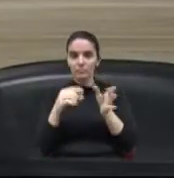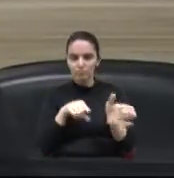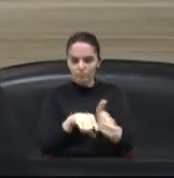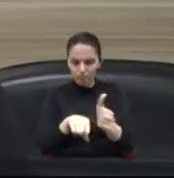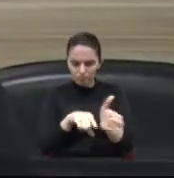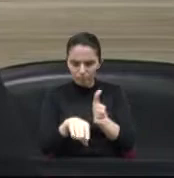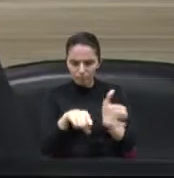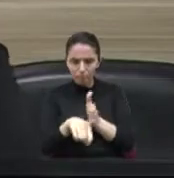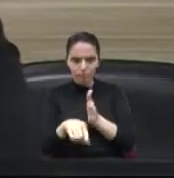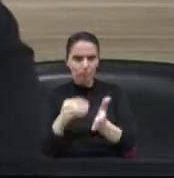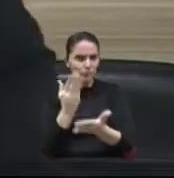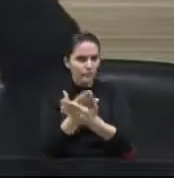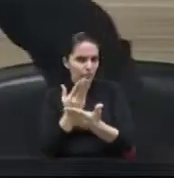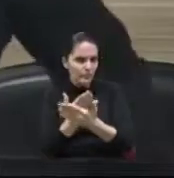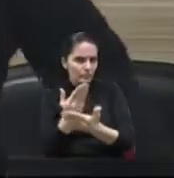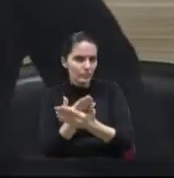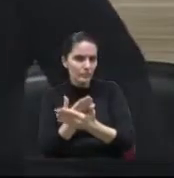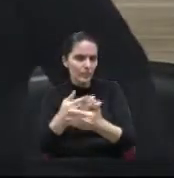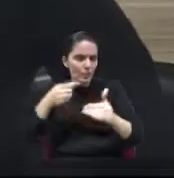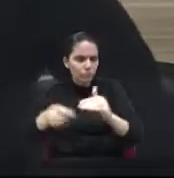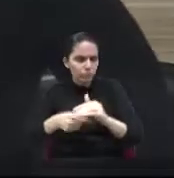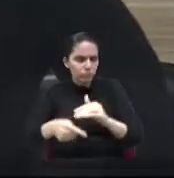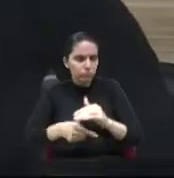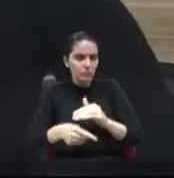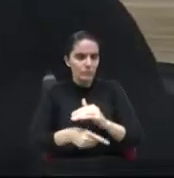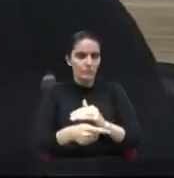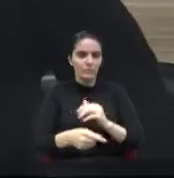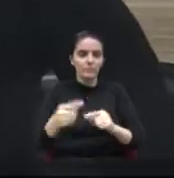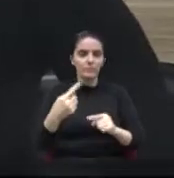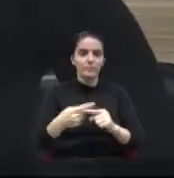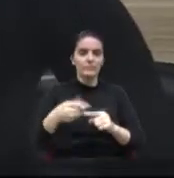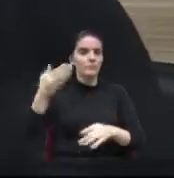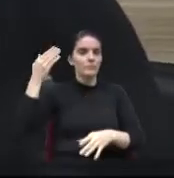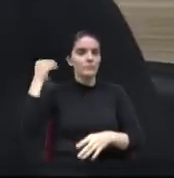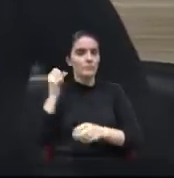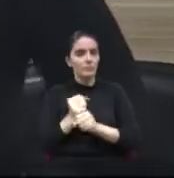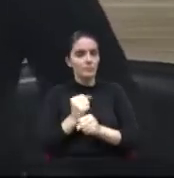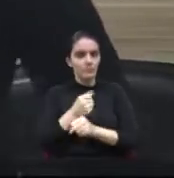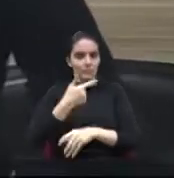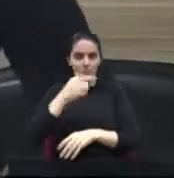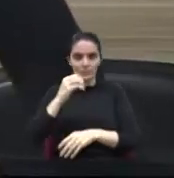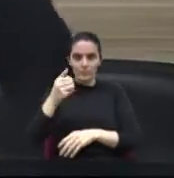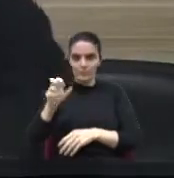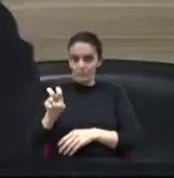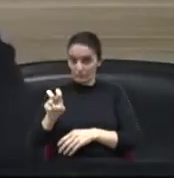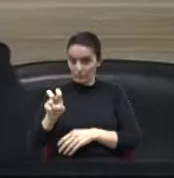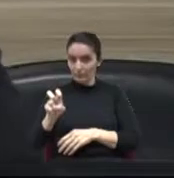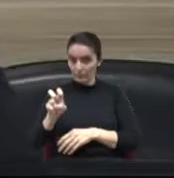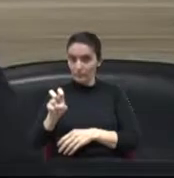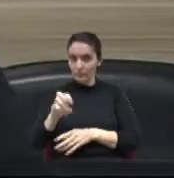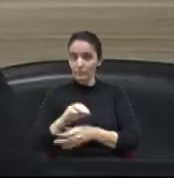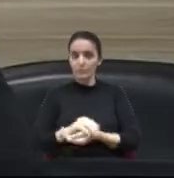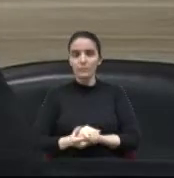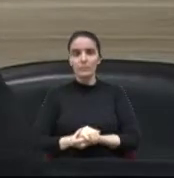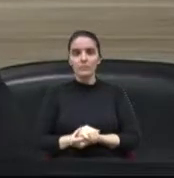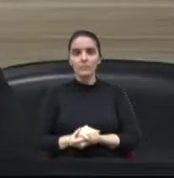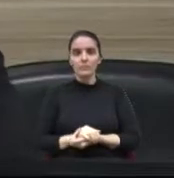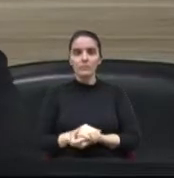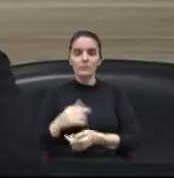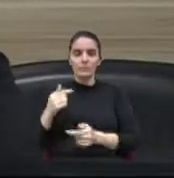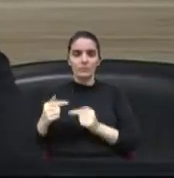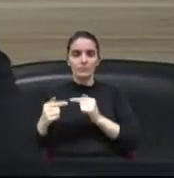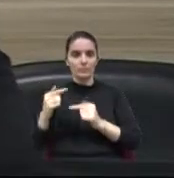fundo esse projeto que está desde 2015 nessa casa. Esse projeto foi